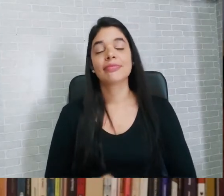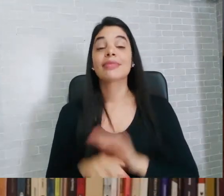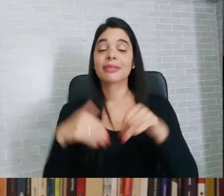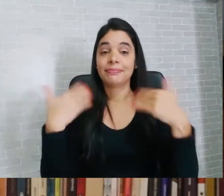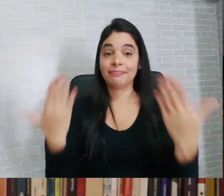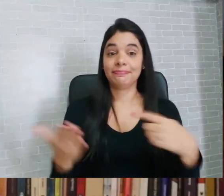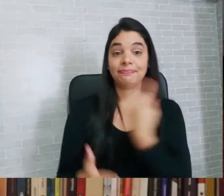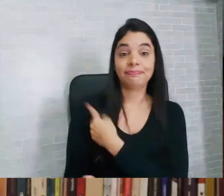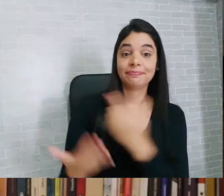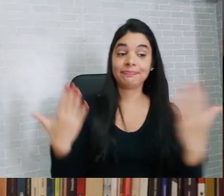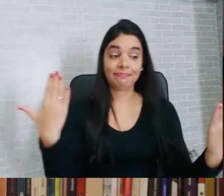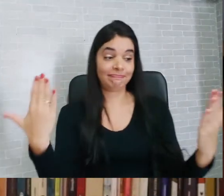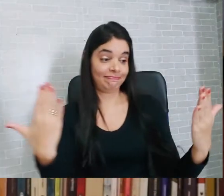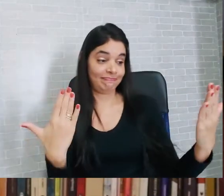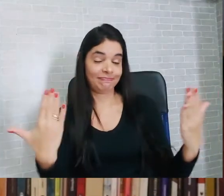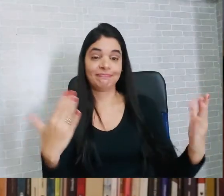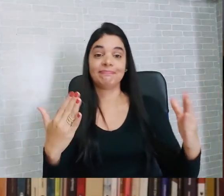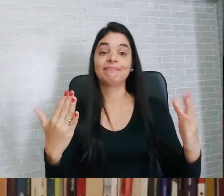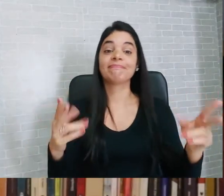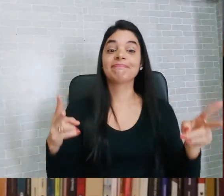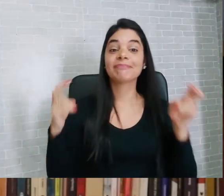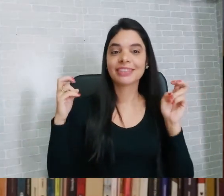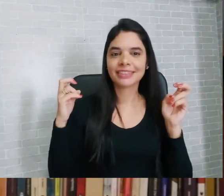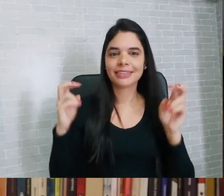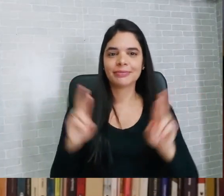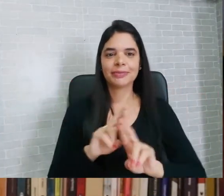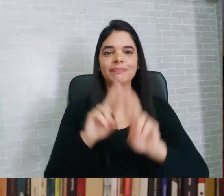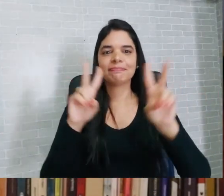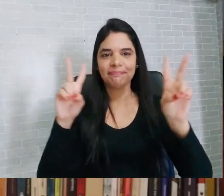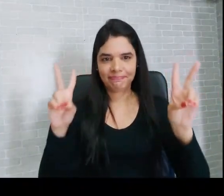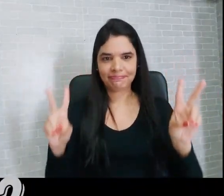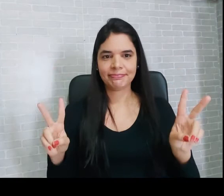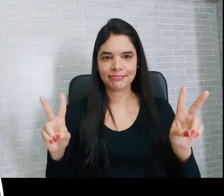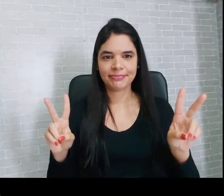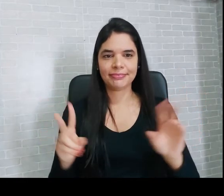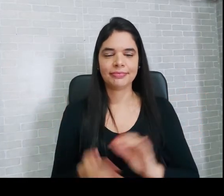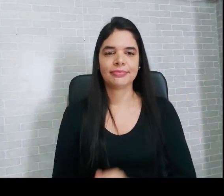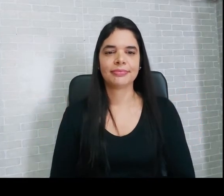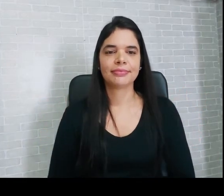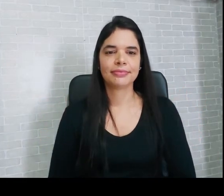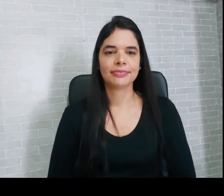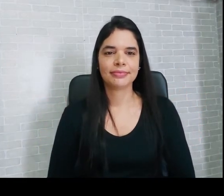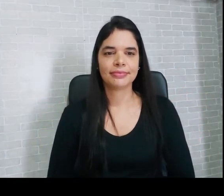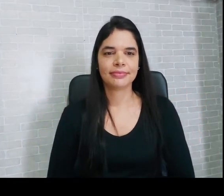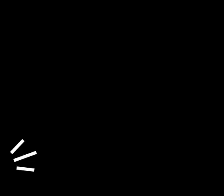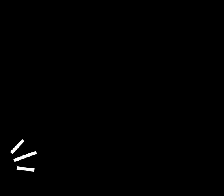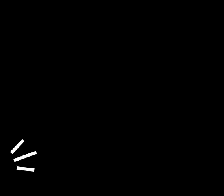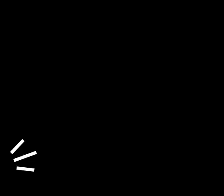Então a gente vê aí duas porções diferentes, né?